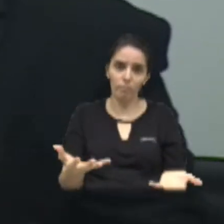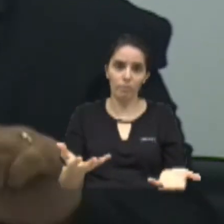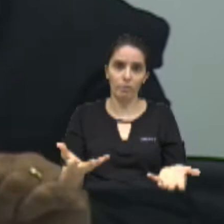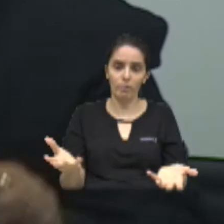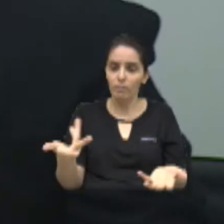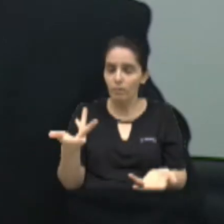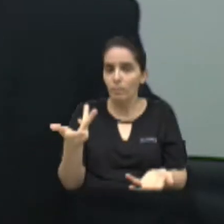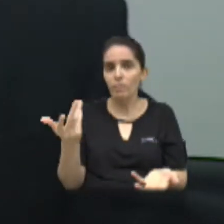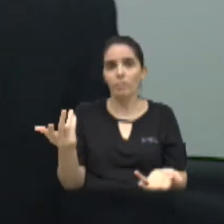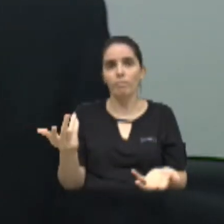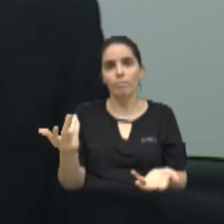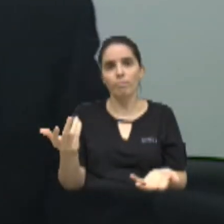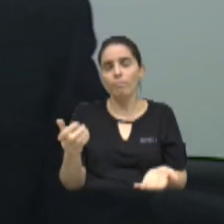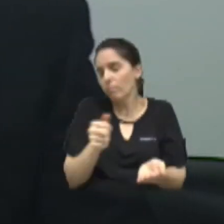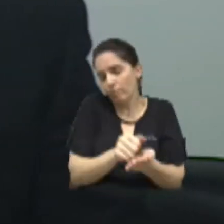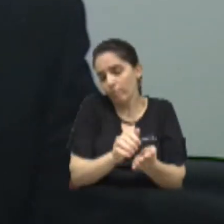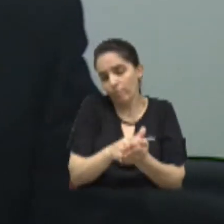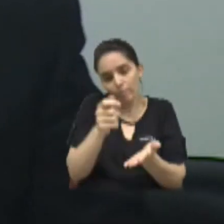multa porque